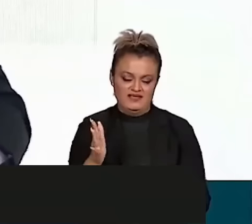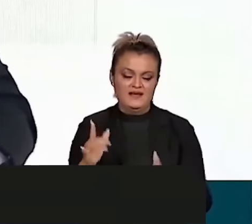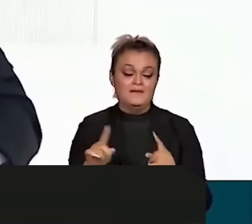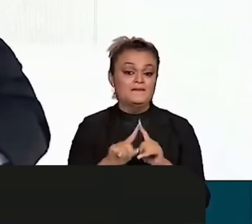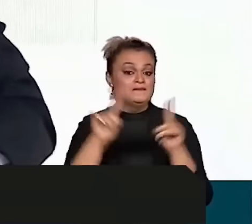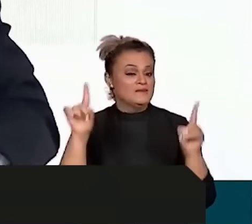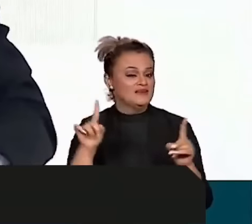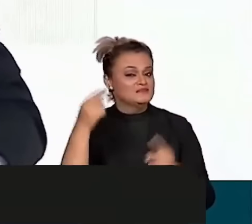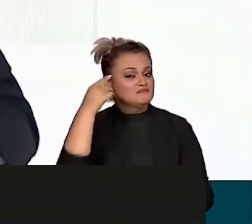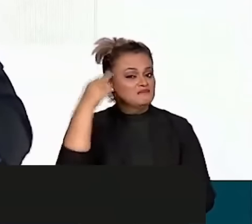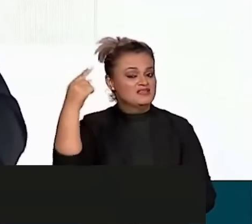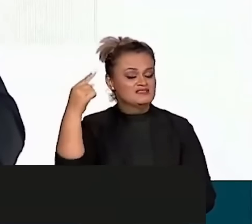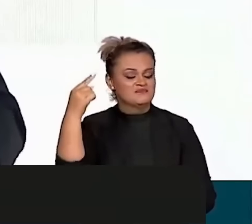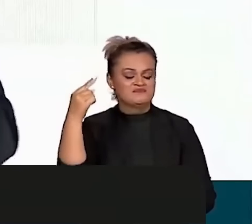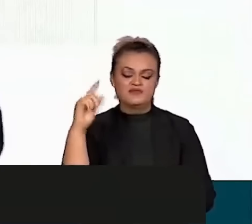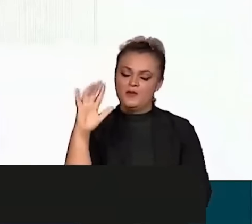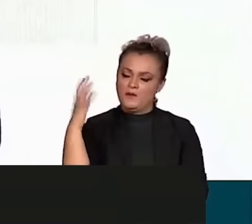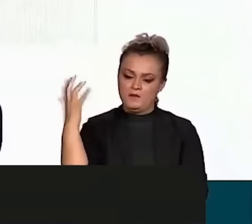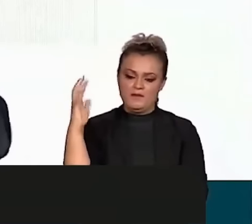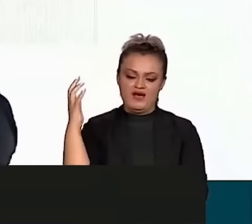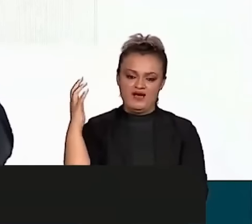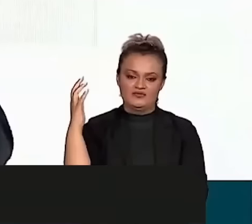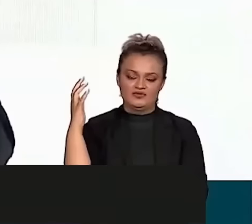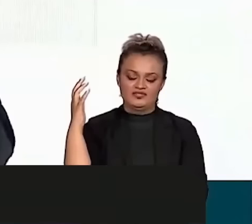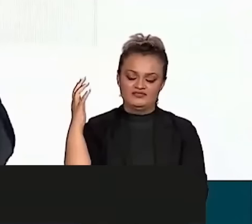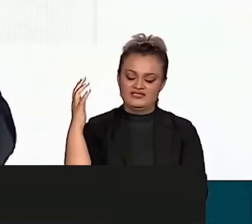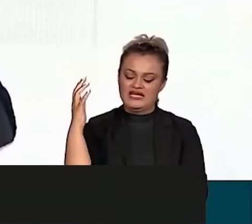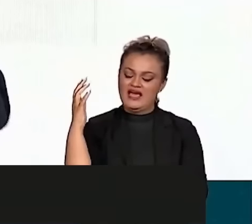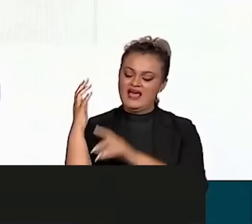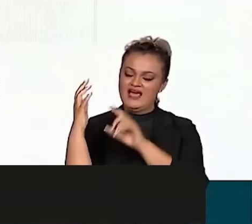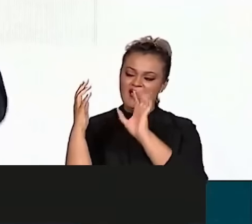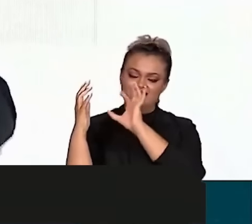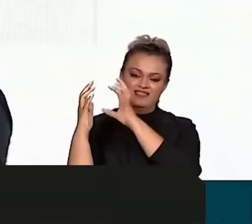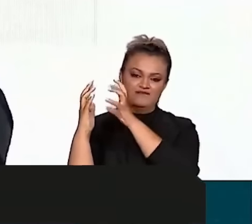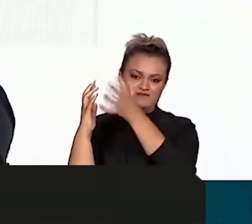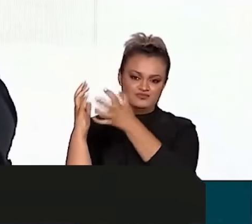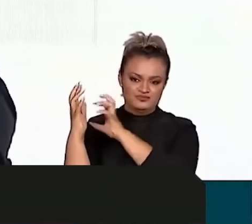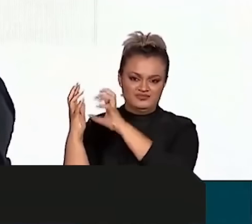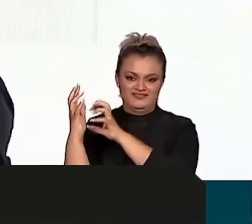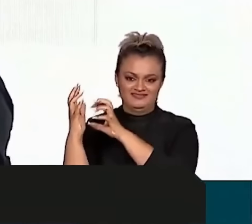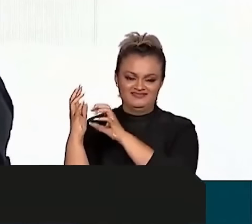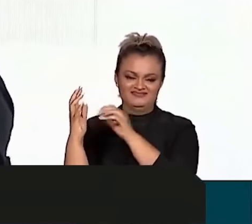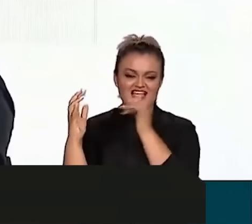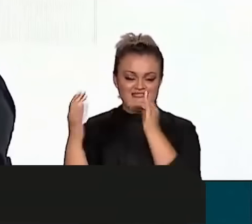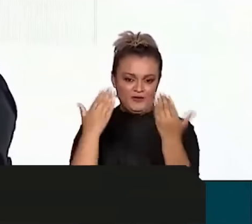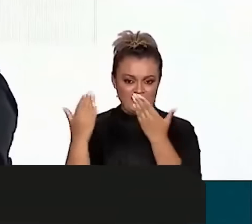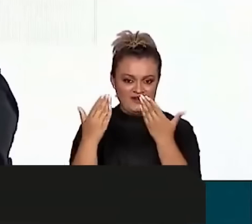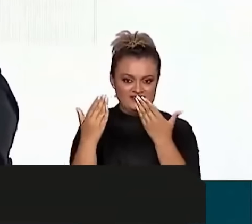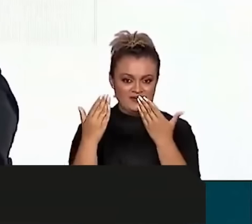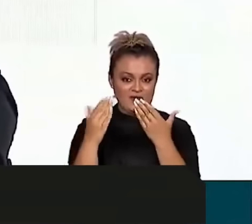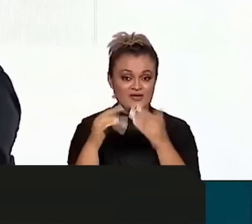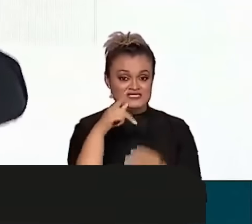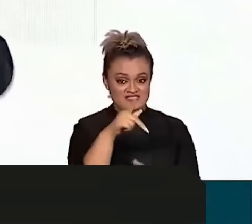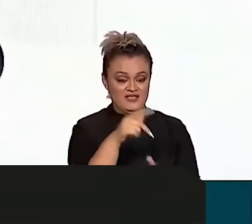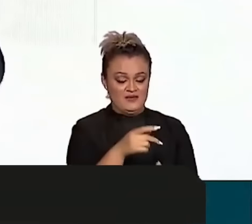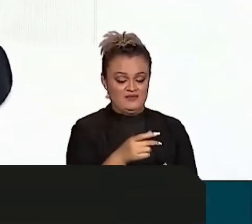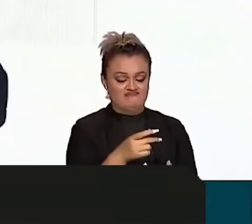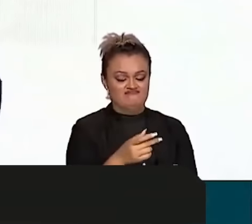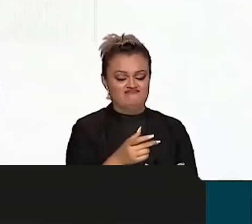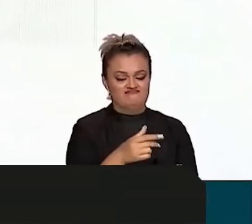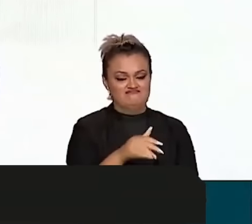que vai regulamentar a lei sobre pesquisa com seres humanos e também vai instituir o Sistema Nacional de Ética em Pesquisa com